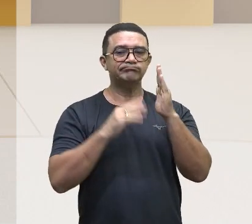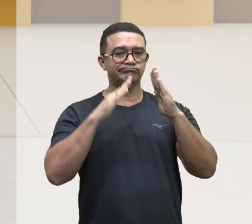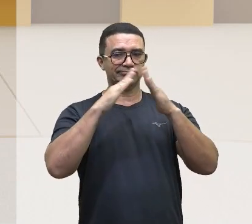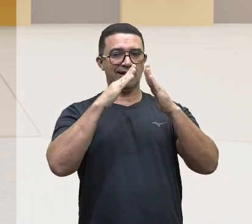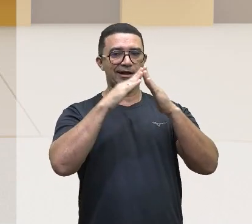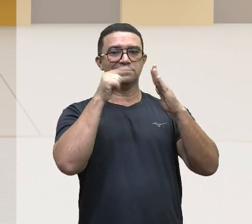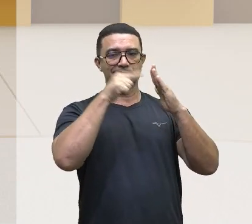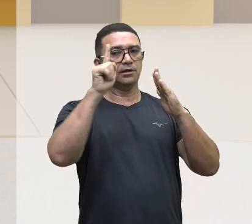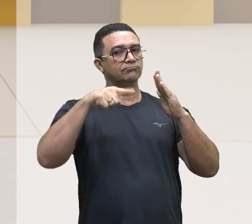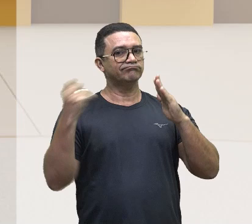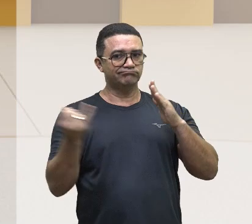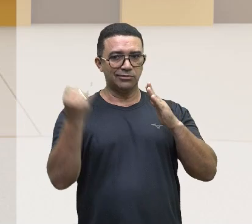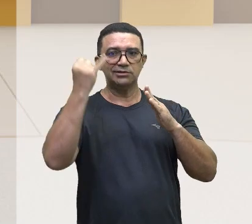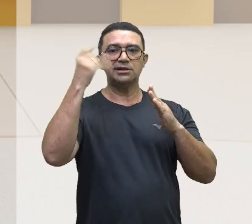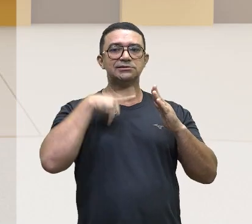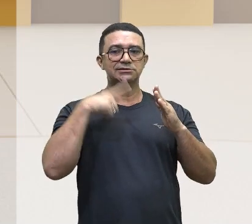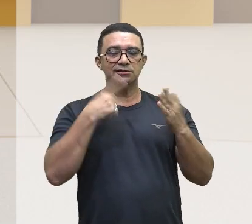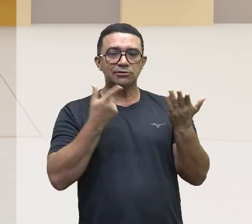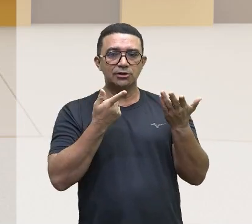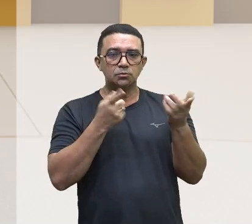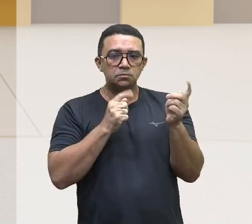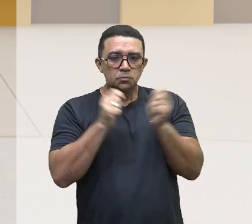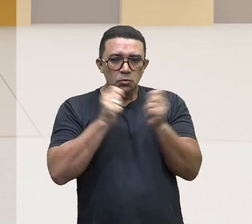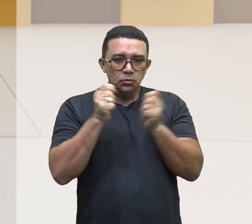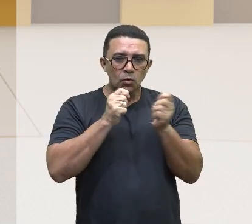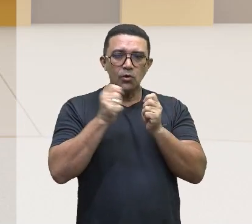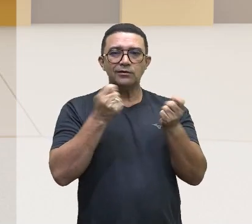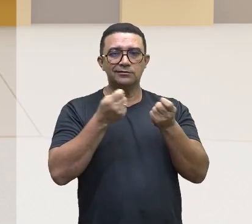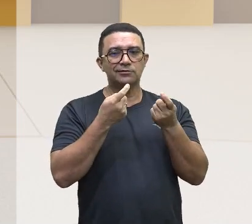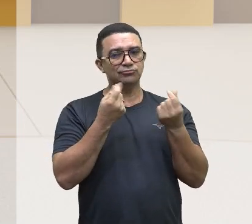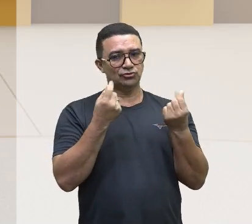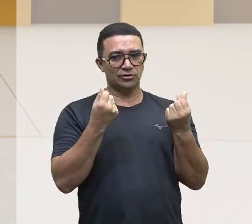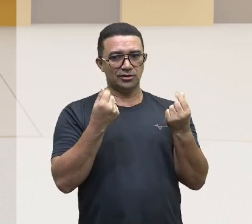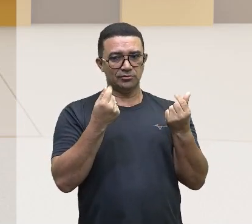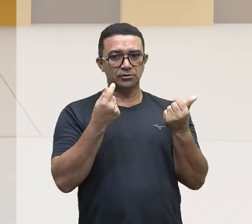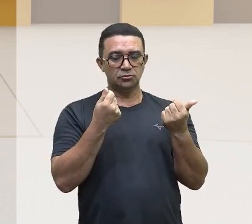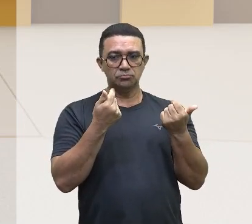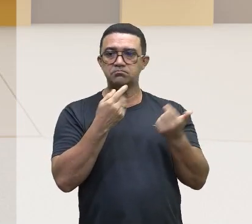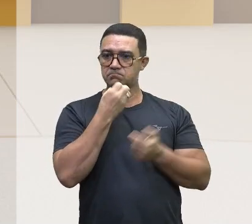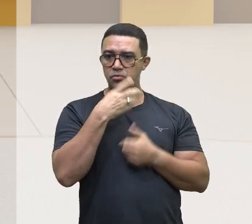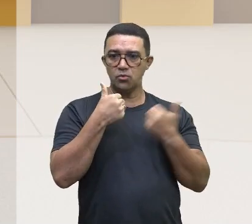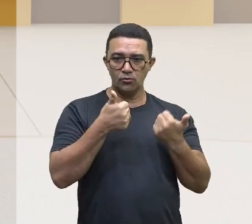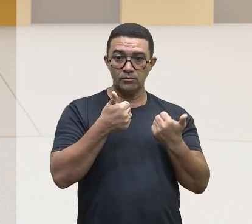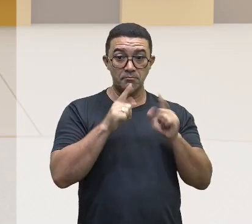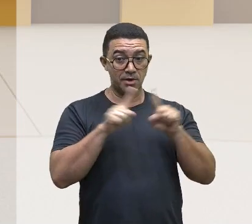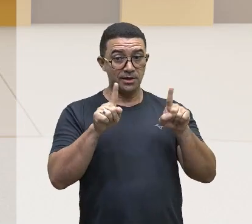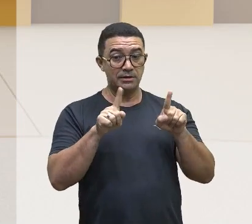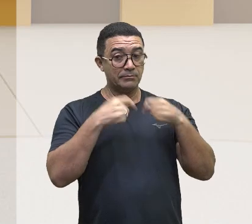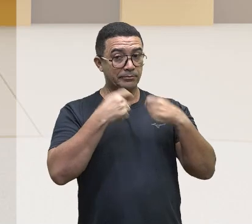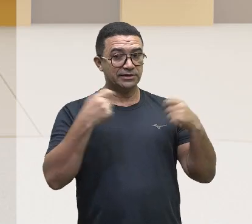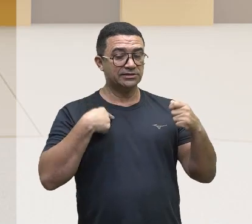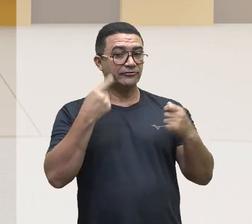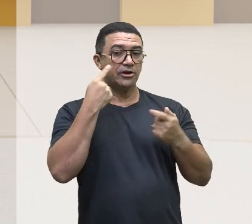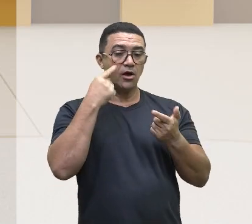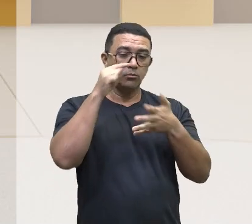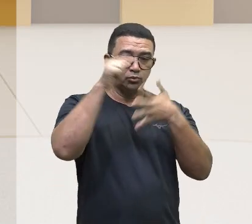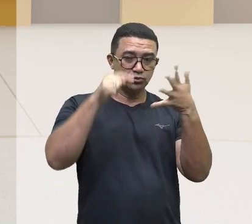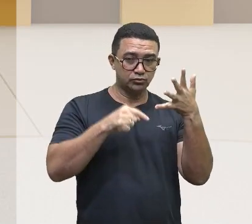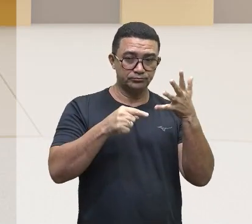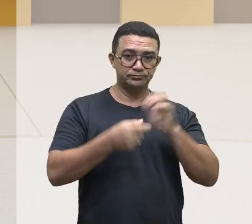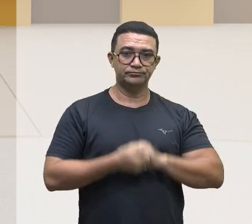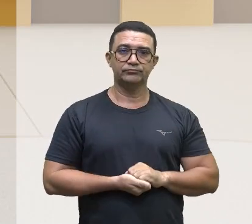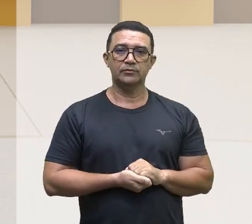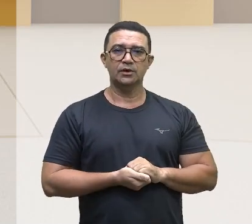gente ter uma vida financeira, uma gestão financeira familiar saudável. Mas a gente tem que observar alguns itens. Por exemplo,